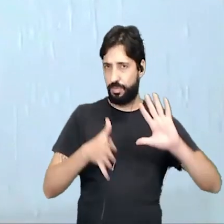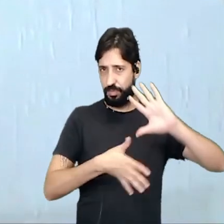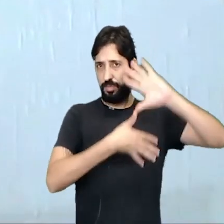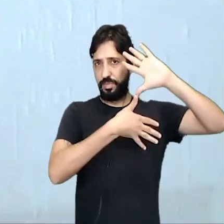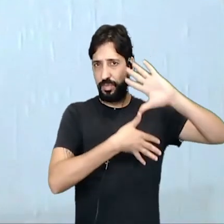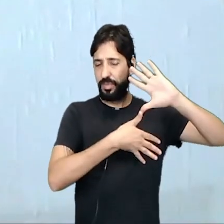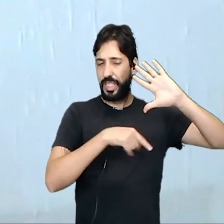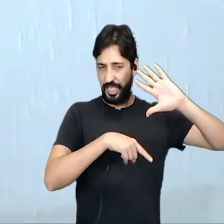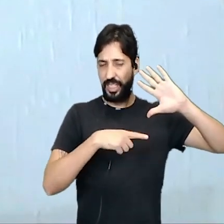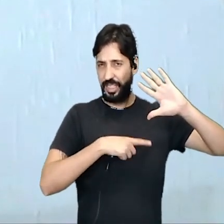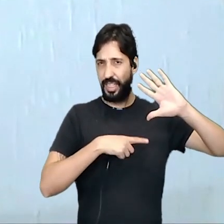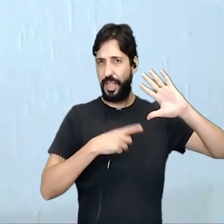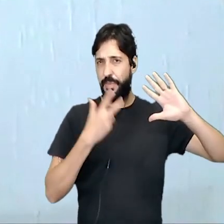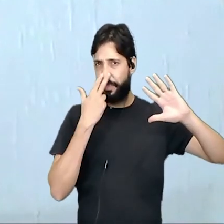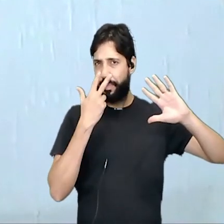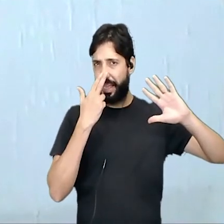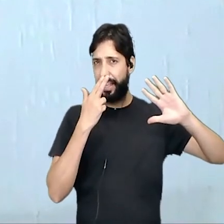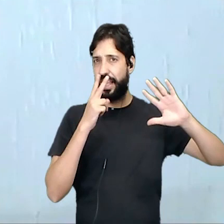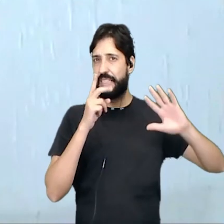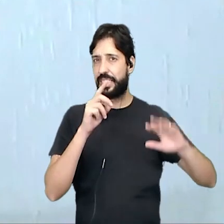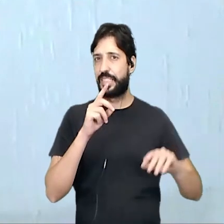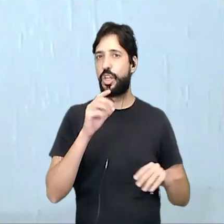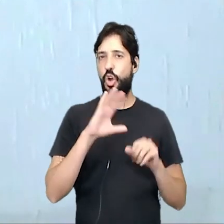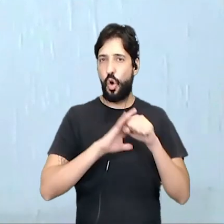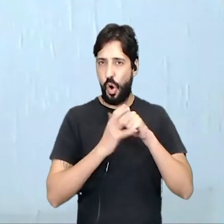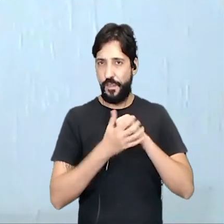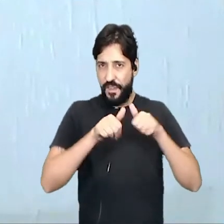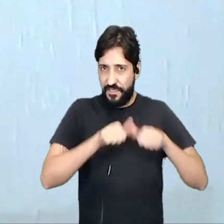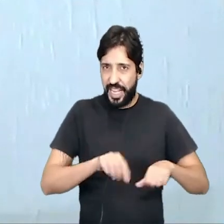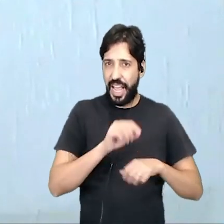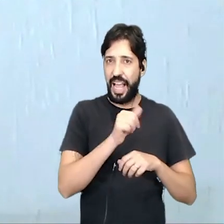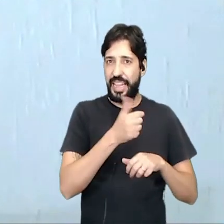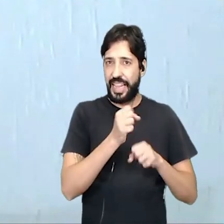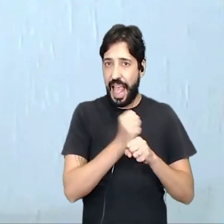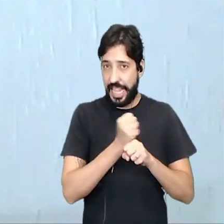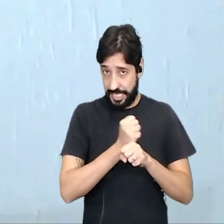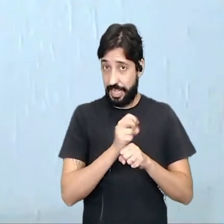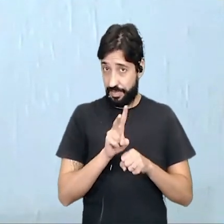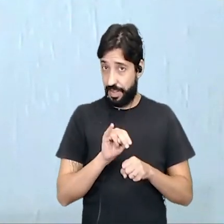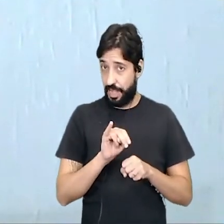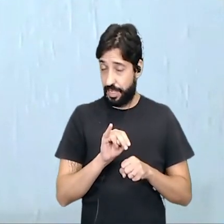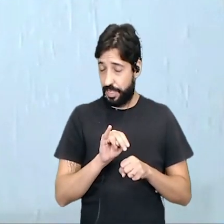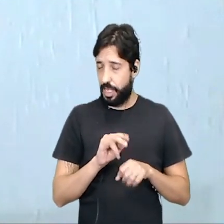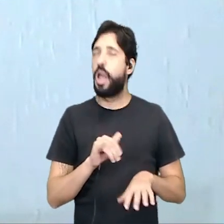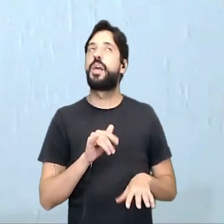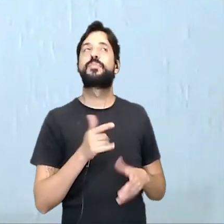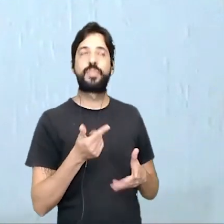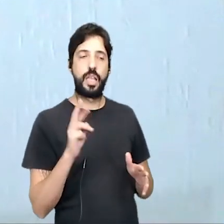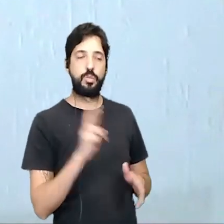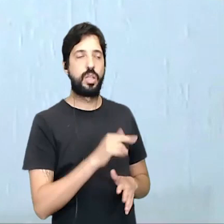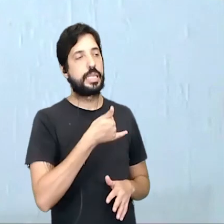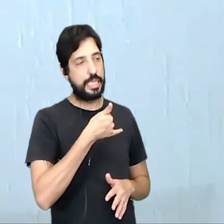que nós estamos no continente americano instalados na década da Covid? Ele